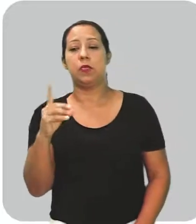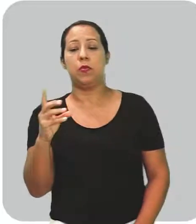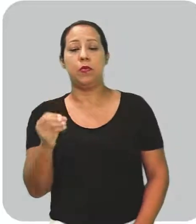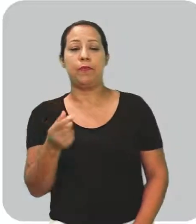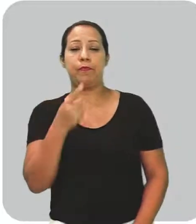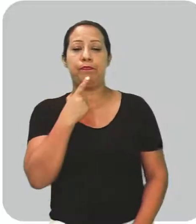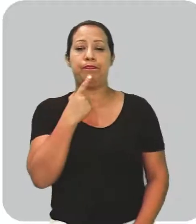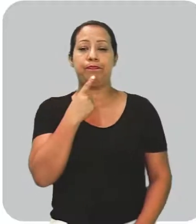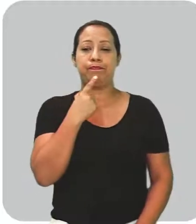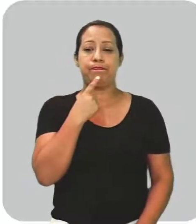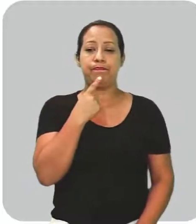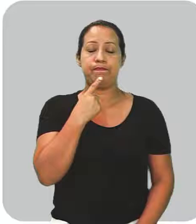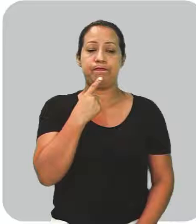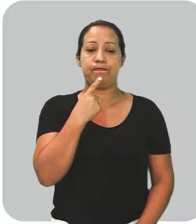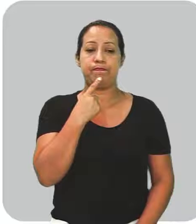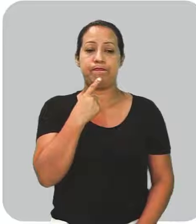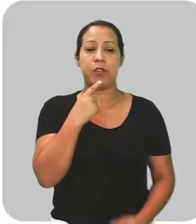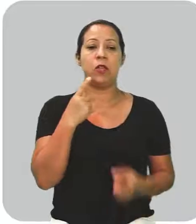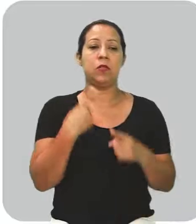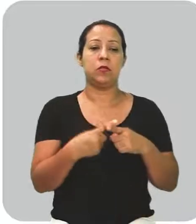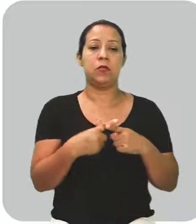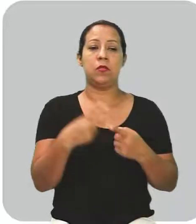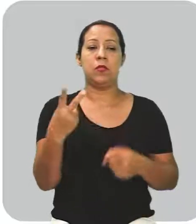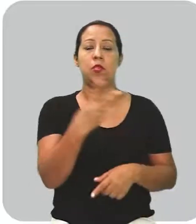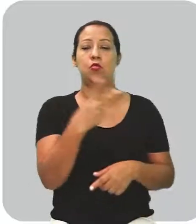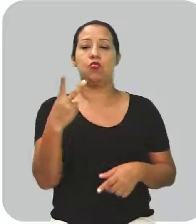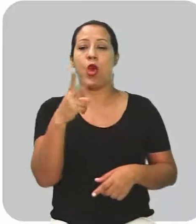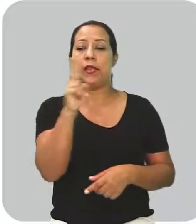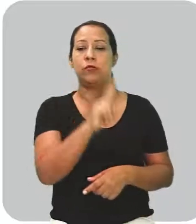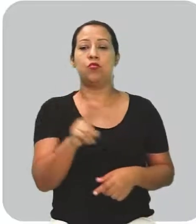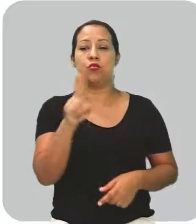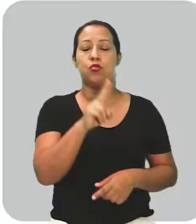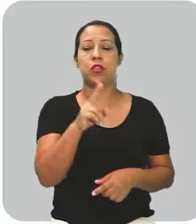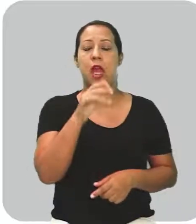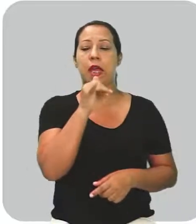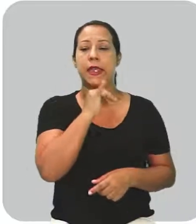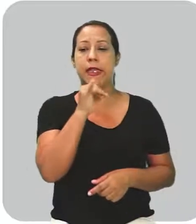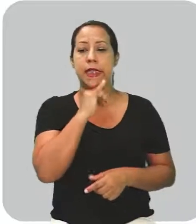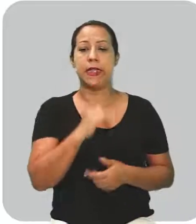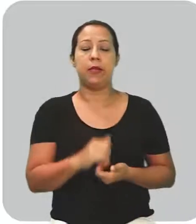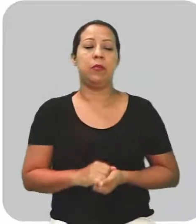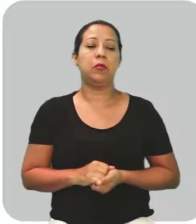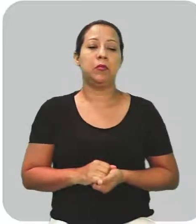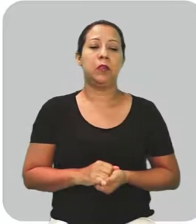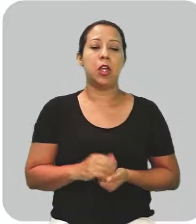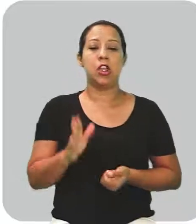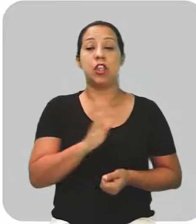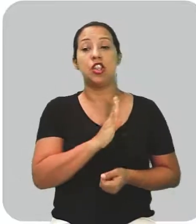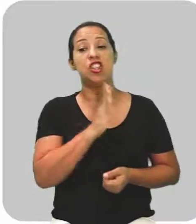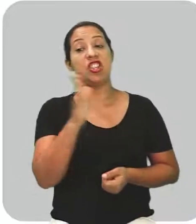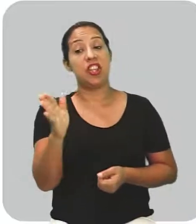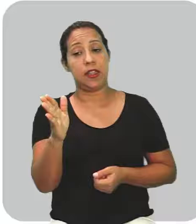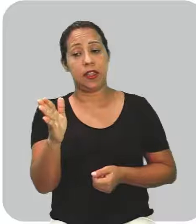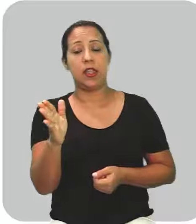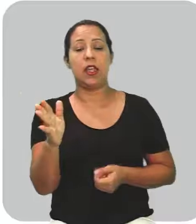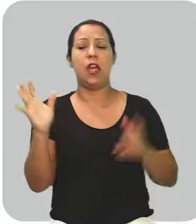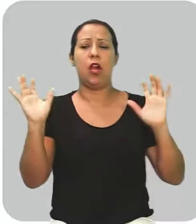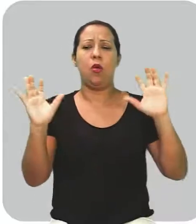definido, uma e um. Cheguei a uma festa boa. não se usa